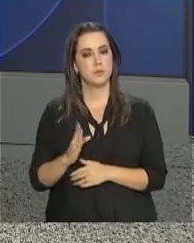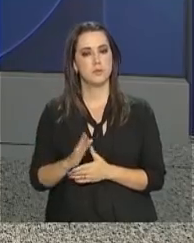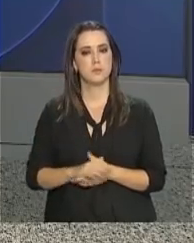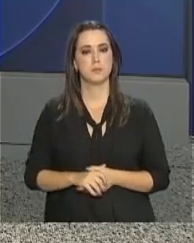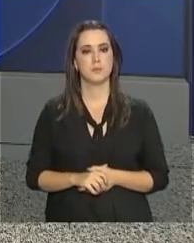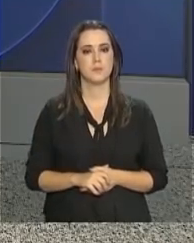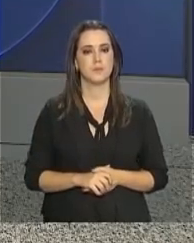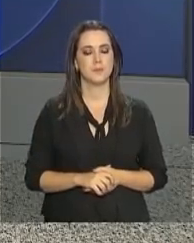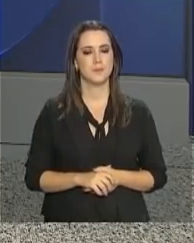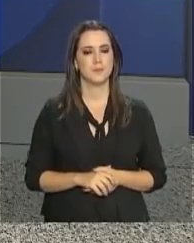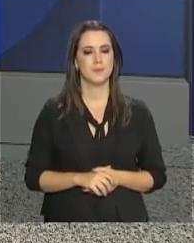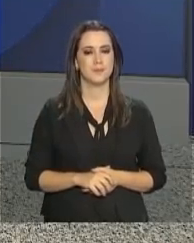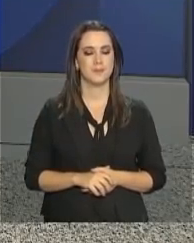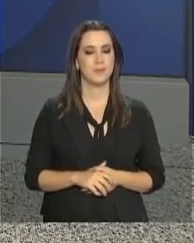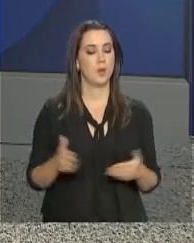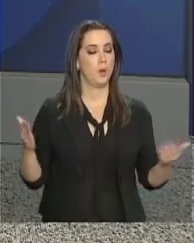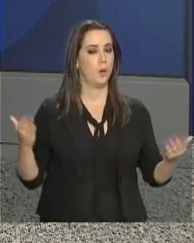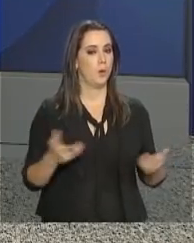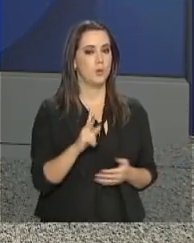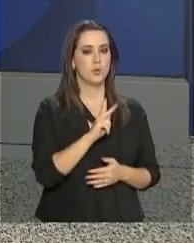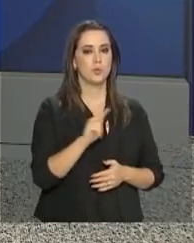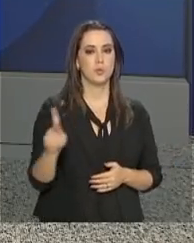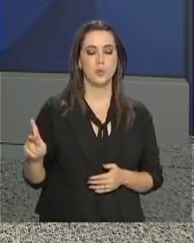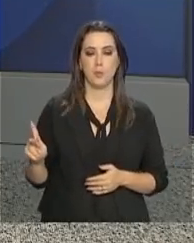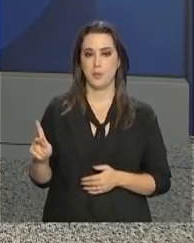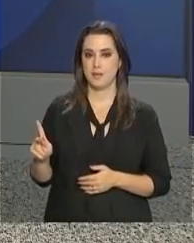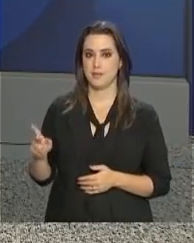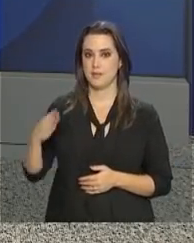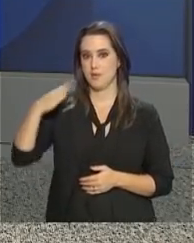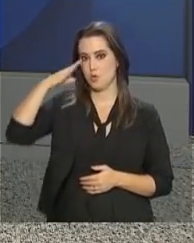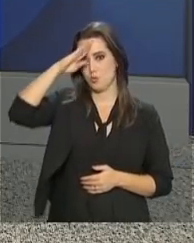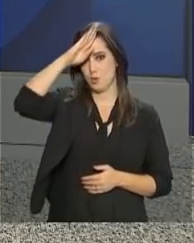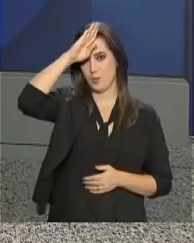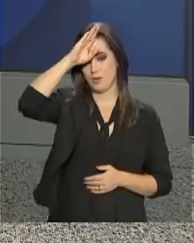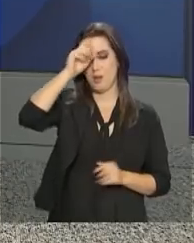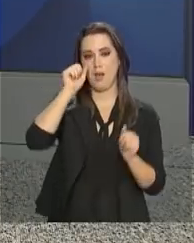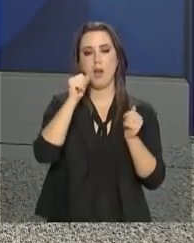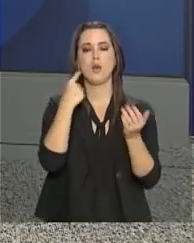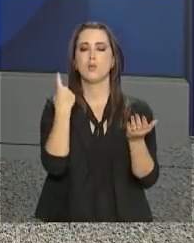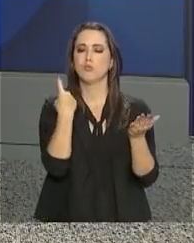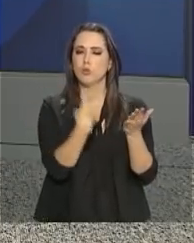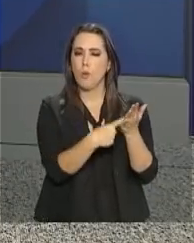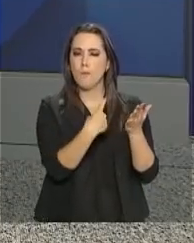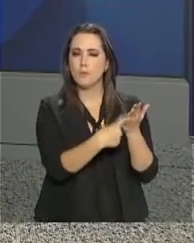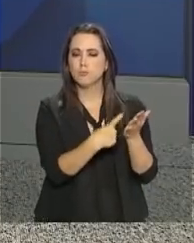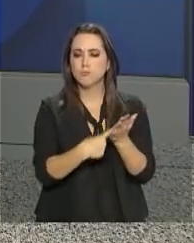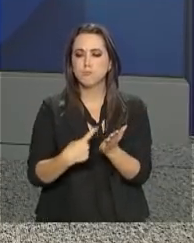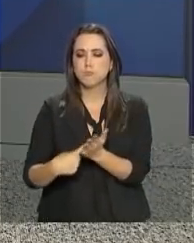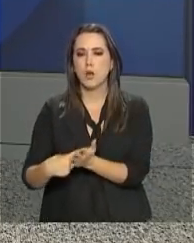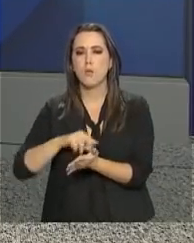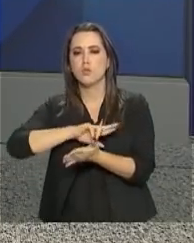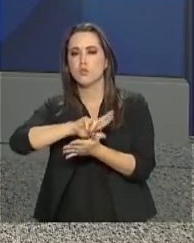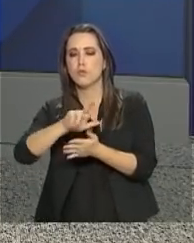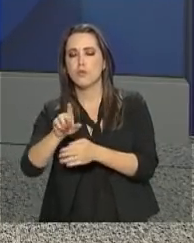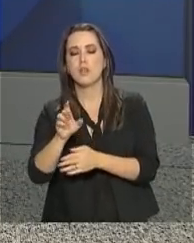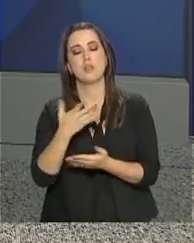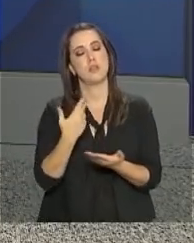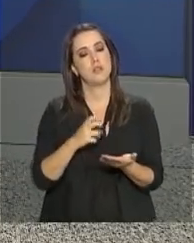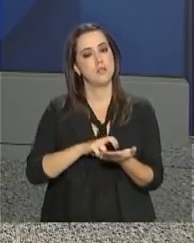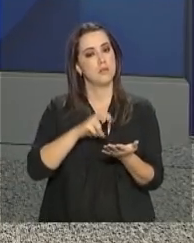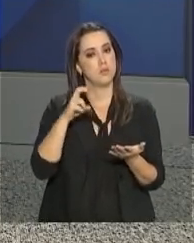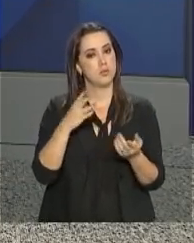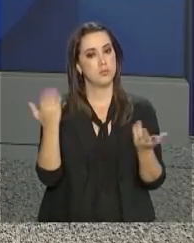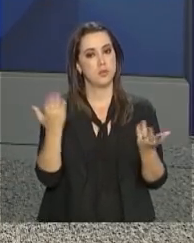e hoje o presidente da república eleito jair bolsonaro cumpriu uma extensa agenda pela manhã em brasília